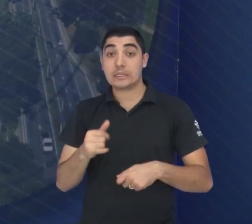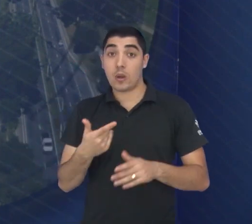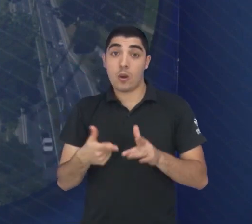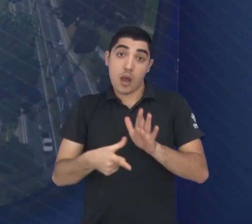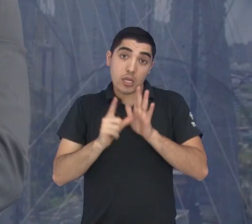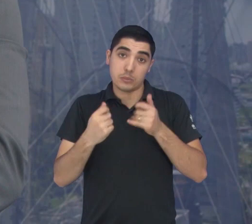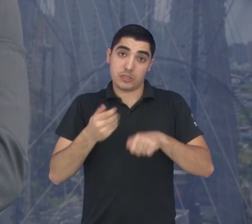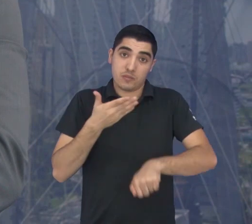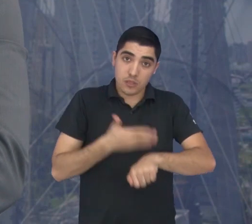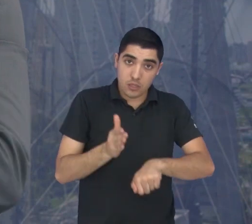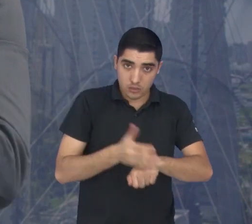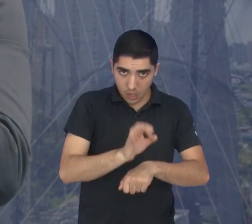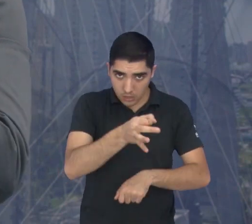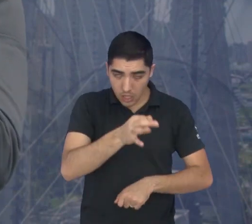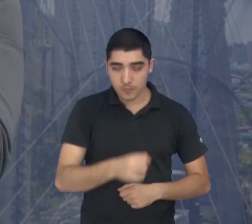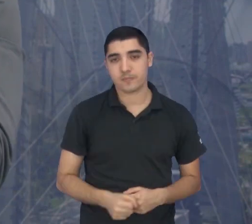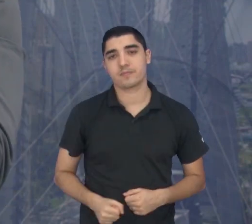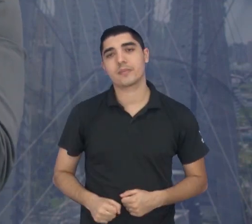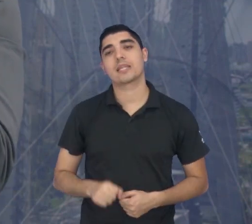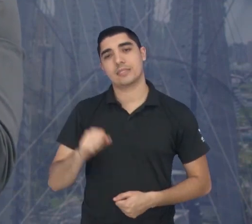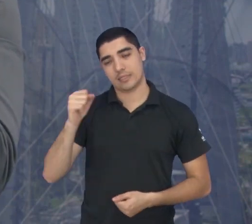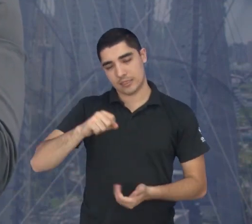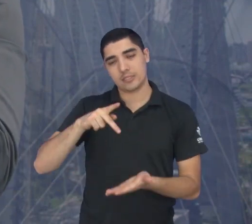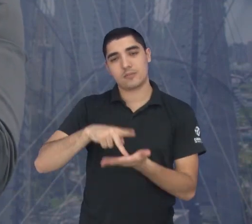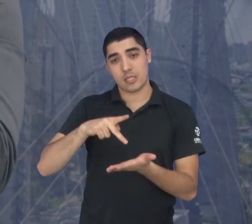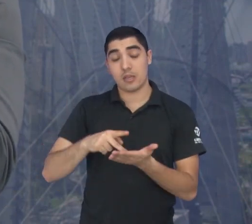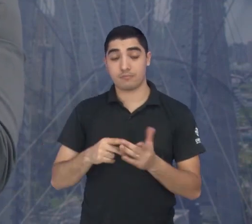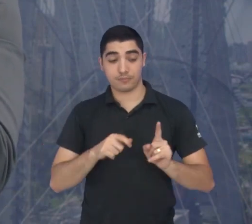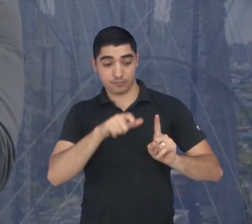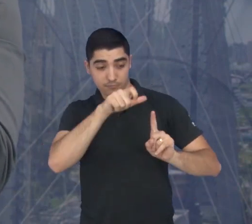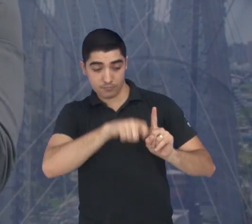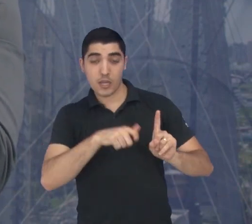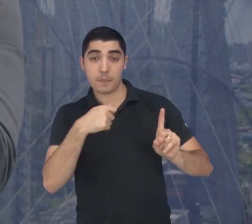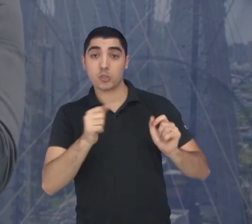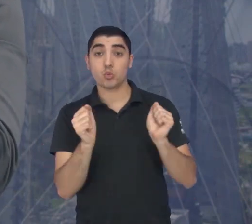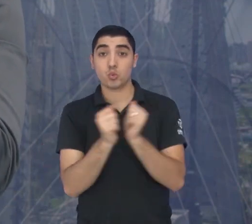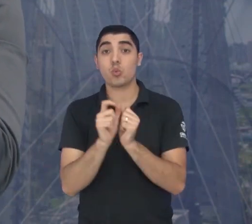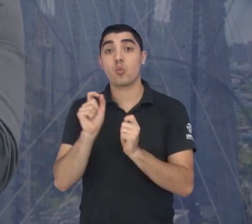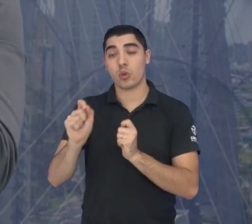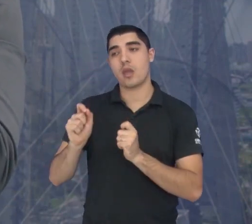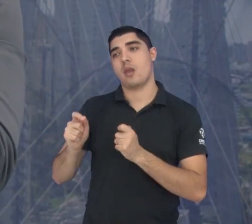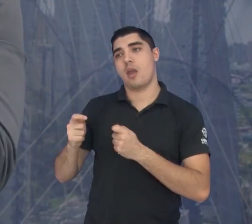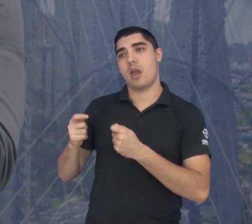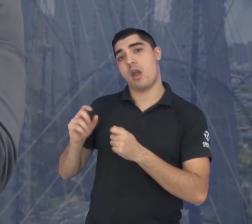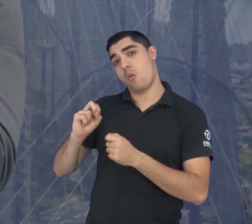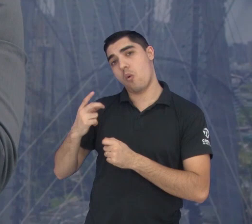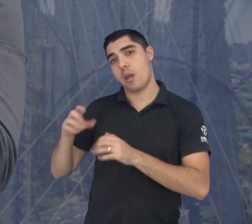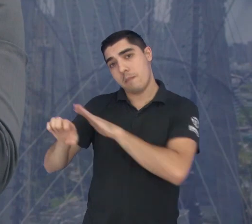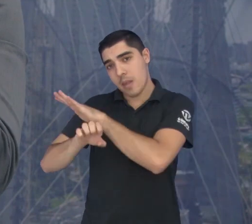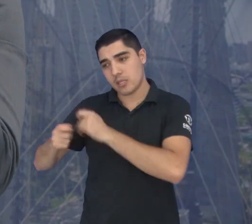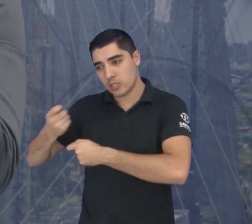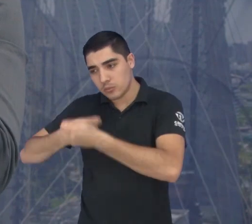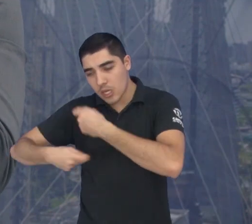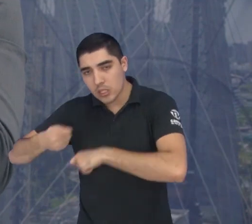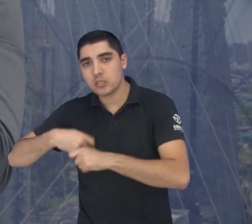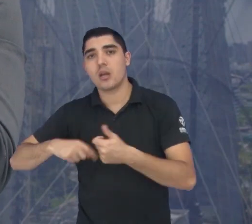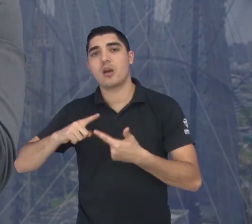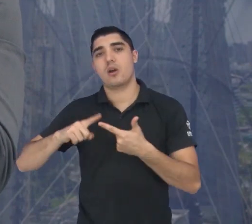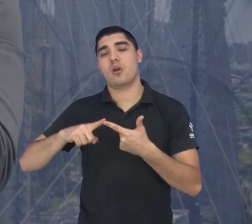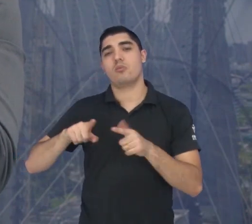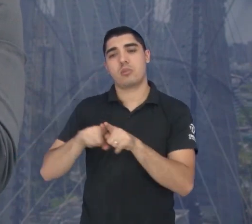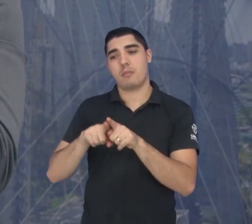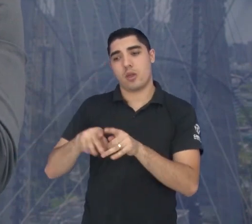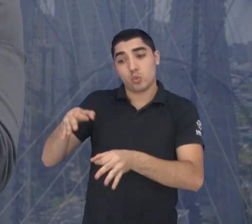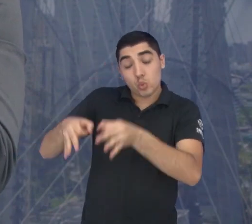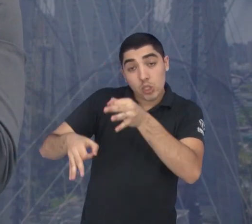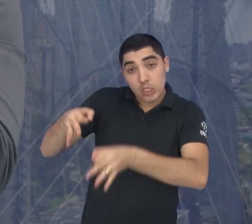aí. Isso, correto. Hoje o síndico ele precisa ter suporte de uma administradora de condomínio, precisa ter um suporte jurídico, precisa ter um